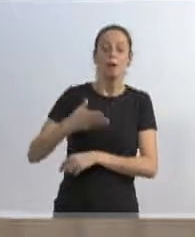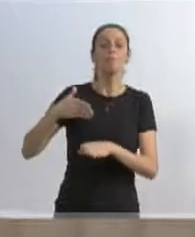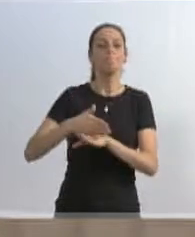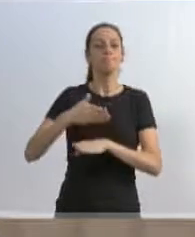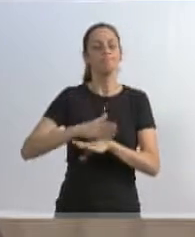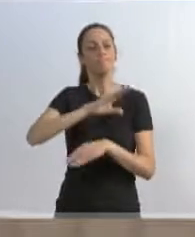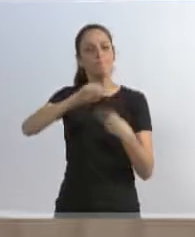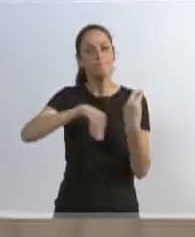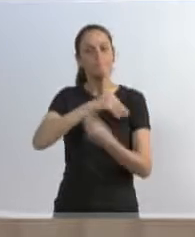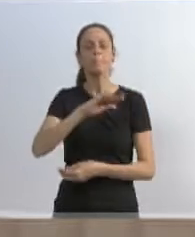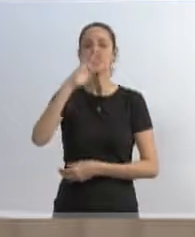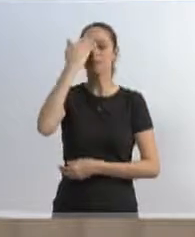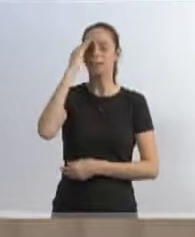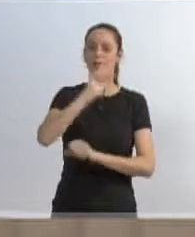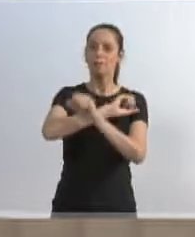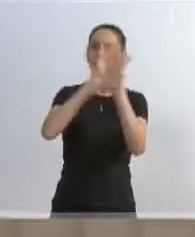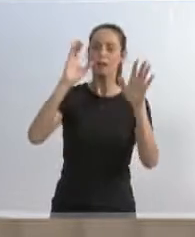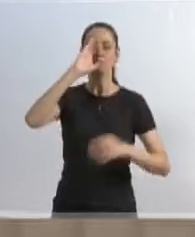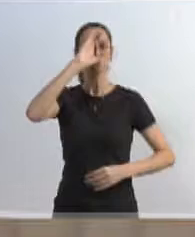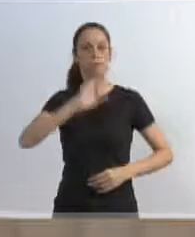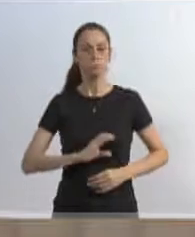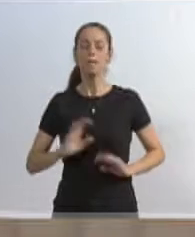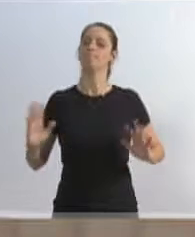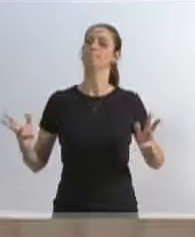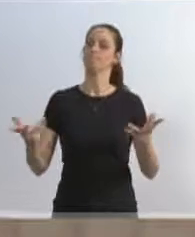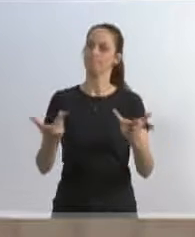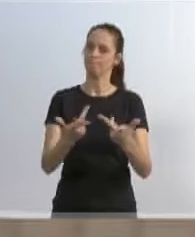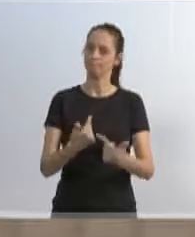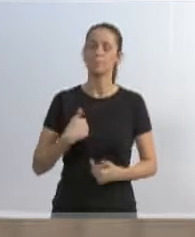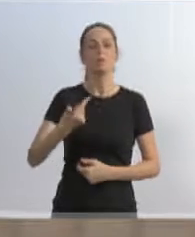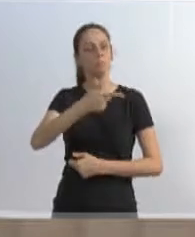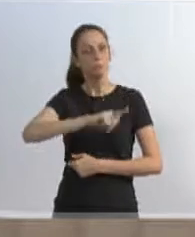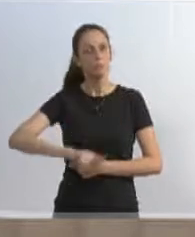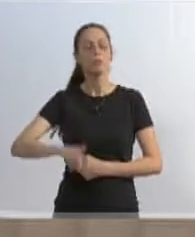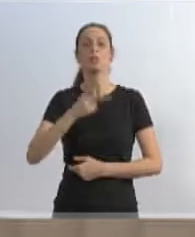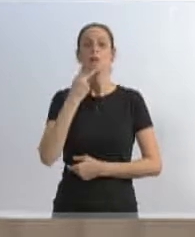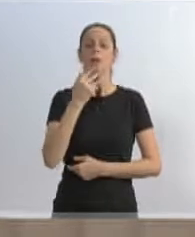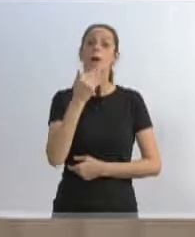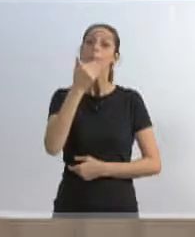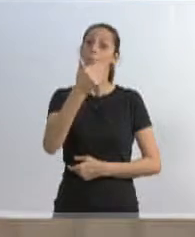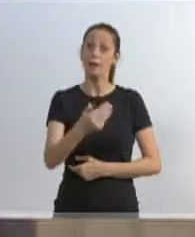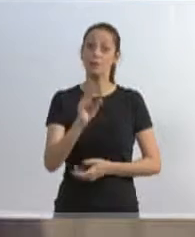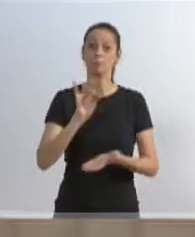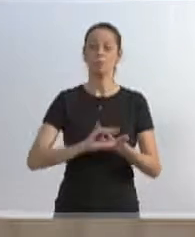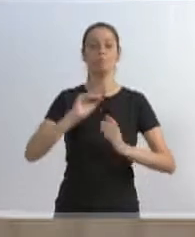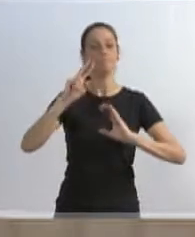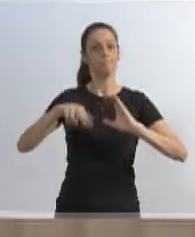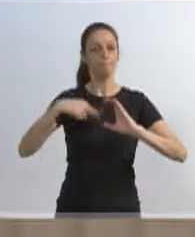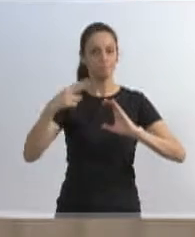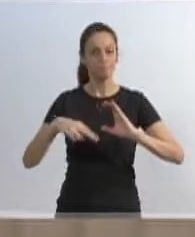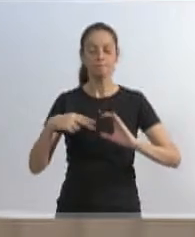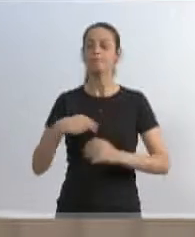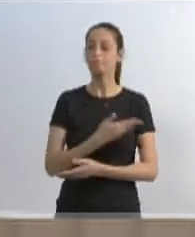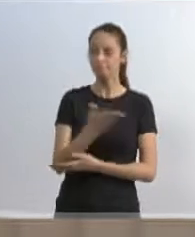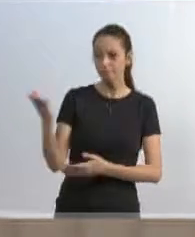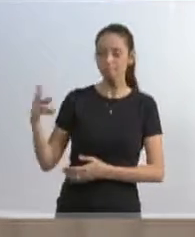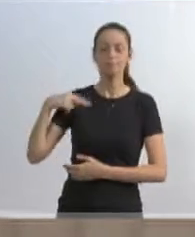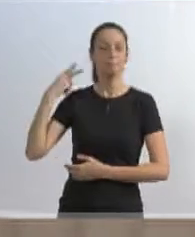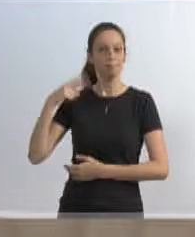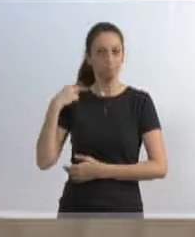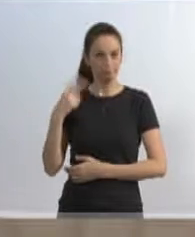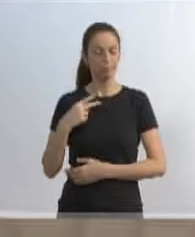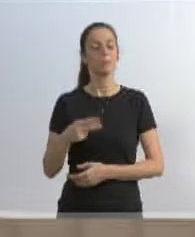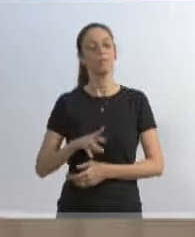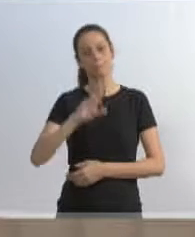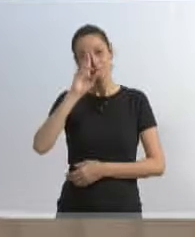de cidadania é fantástico então mais uma vez eu faço o destaque aqui e peço que essa casa que nós vereadores de forma geral sobretudo à